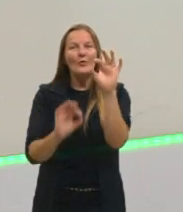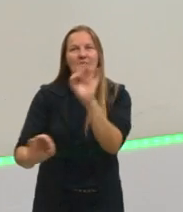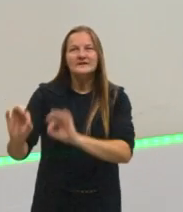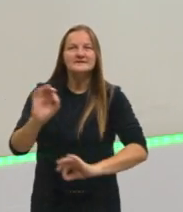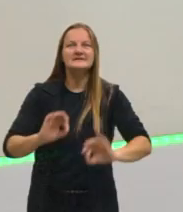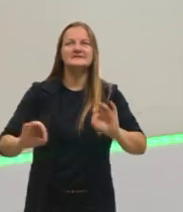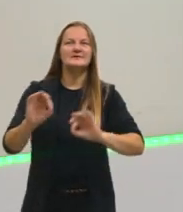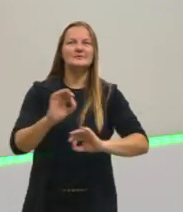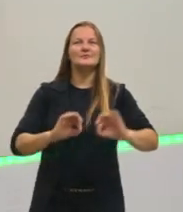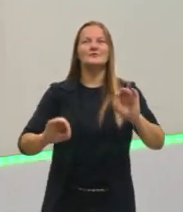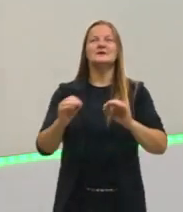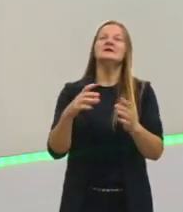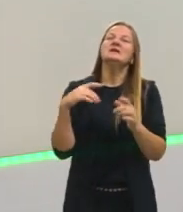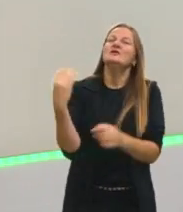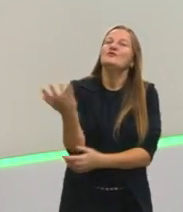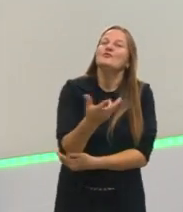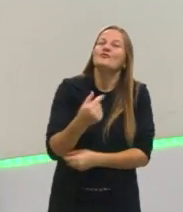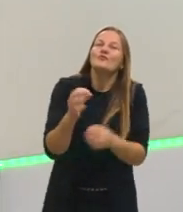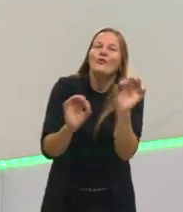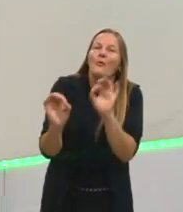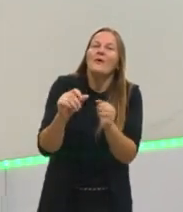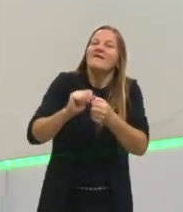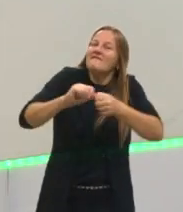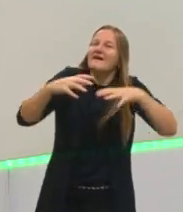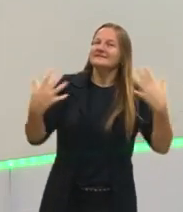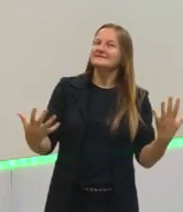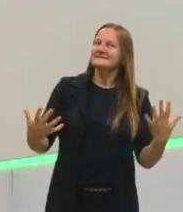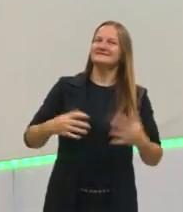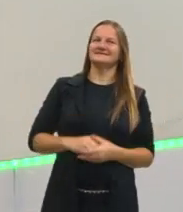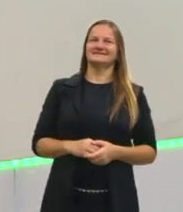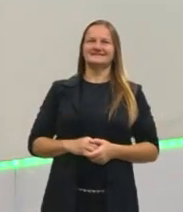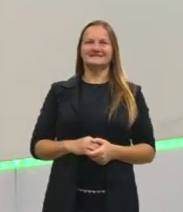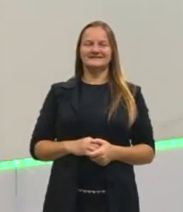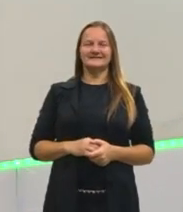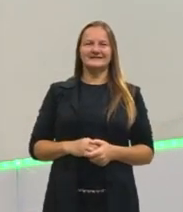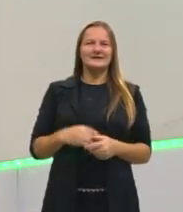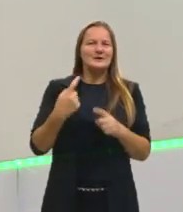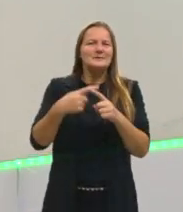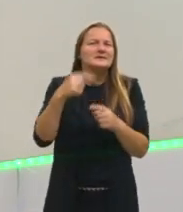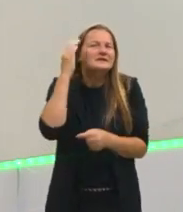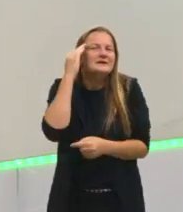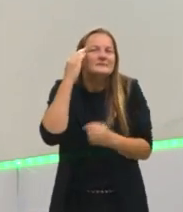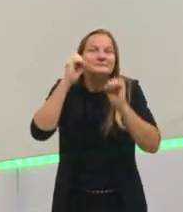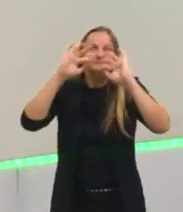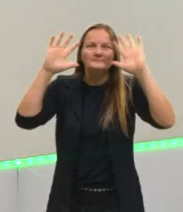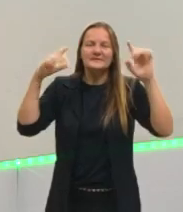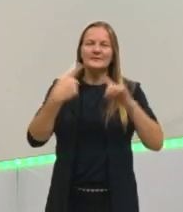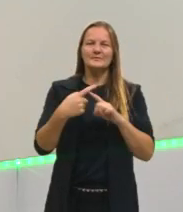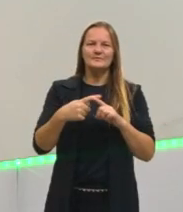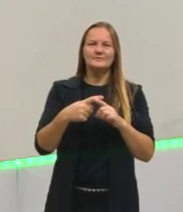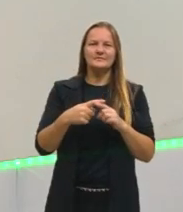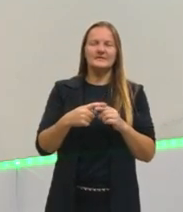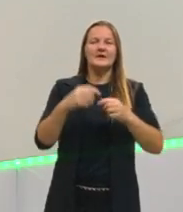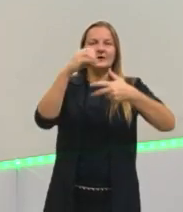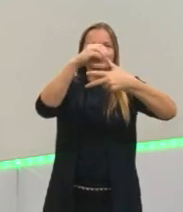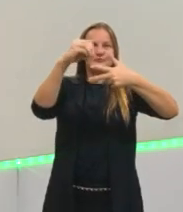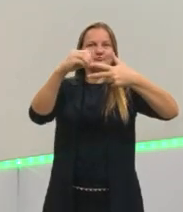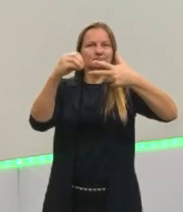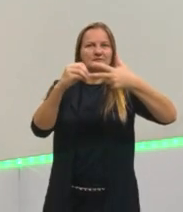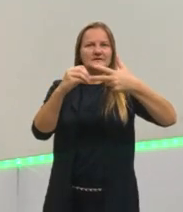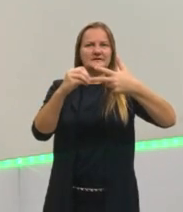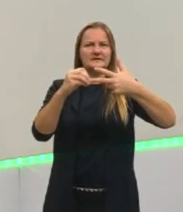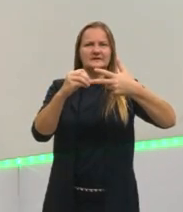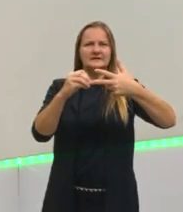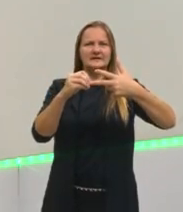organização e os dados que elas são que ela nos fornece porque a gente precisa entender isso porque no ENEM ela